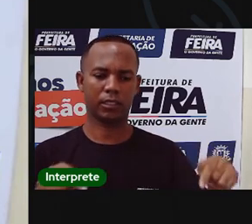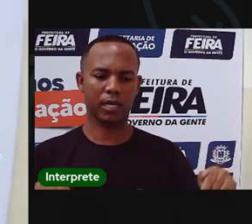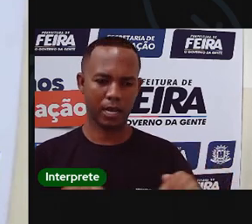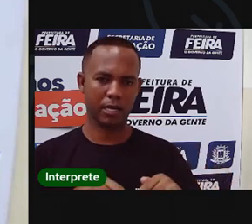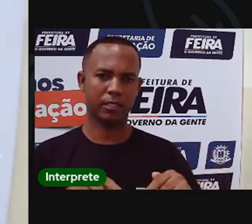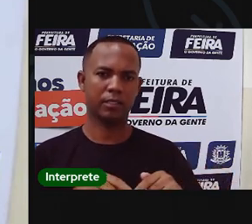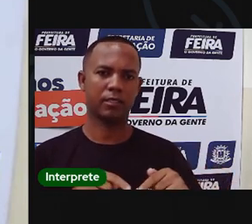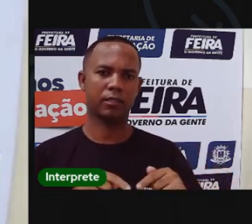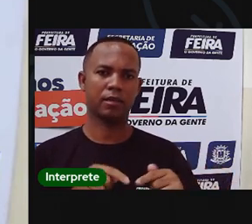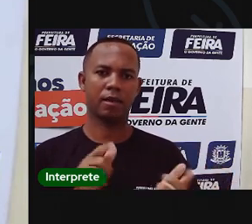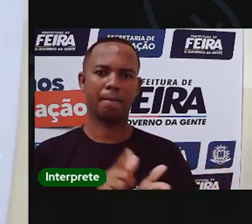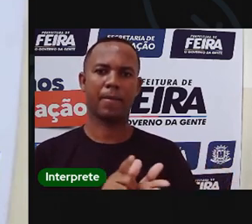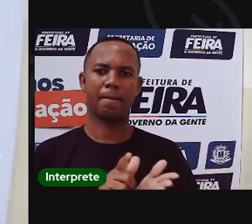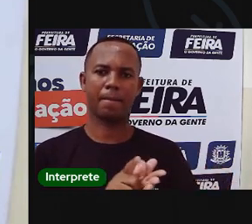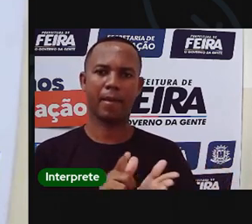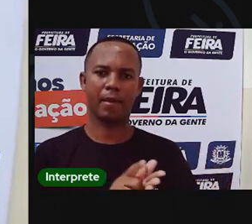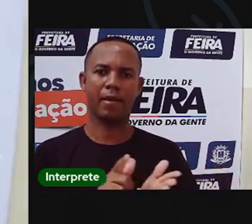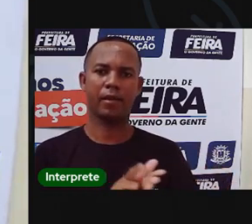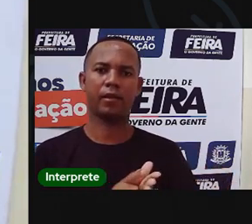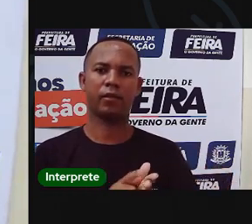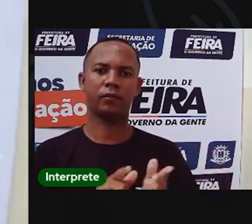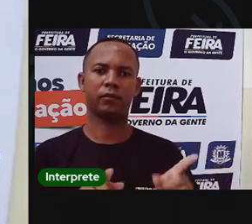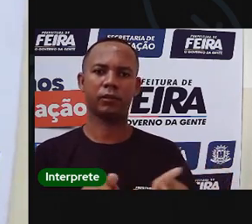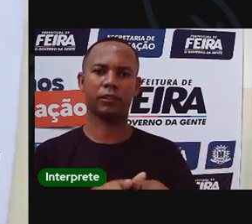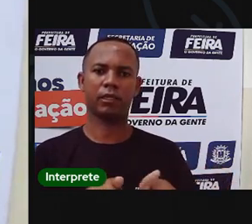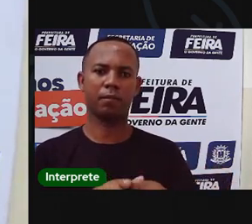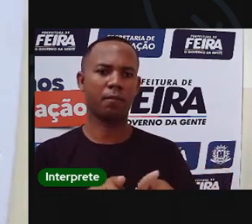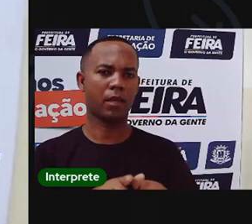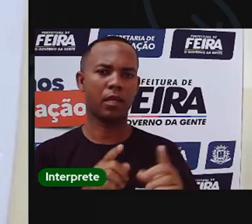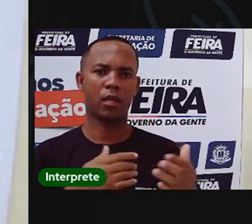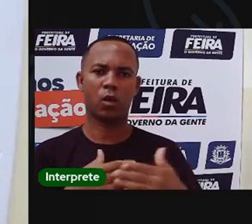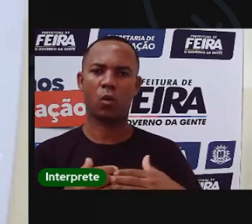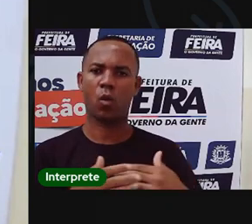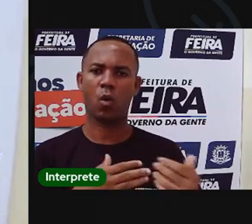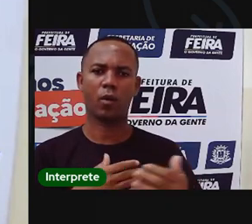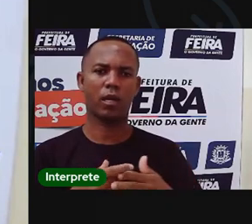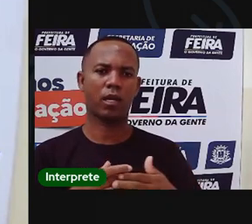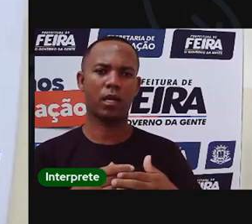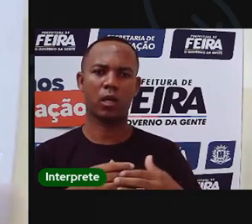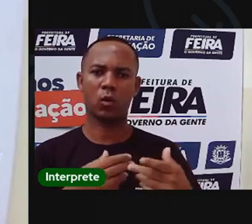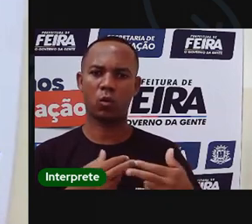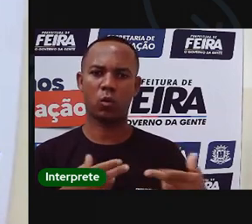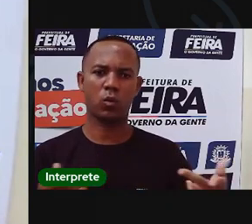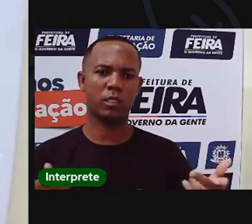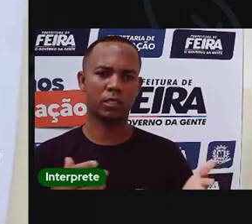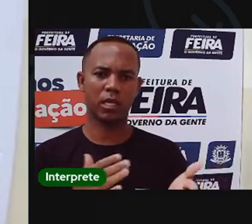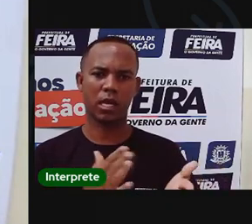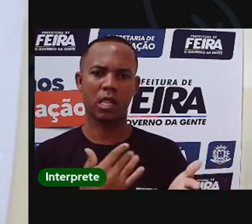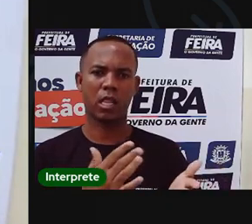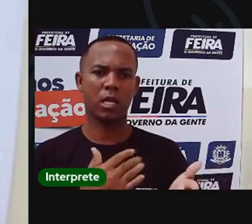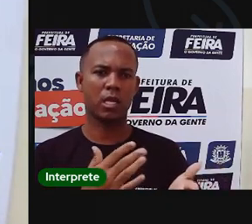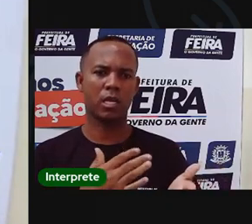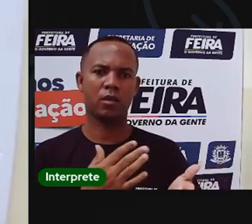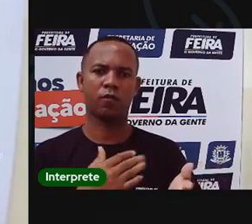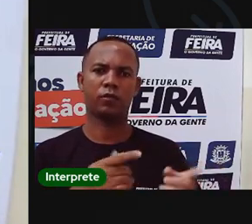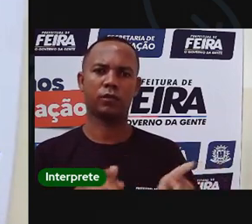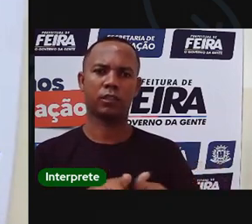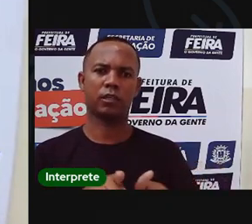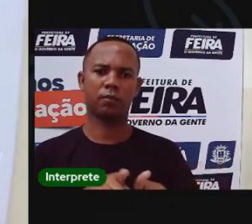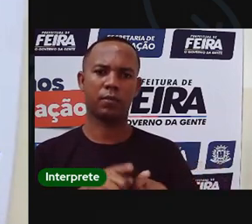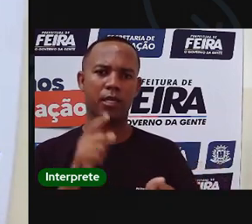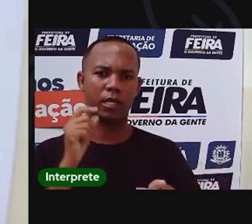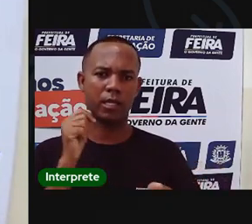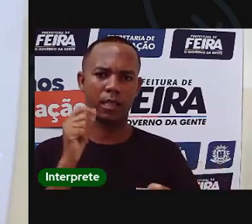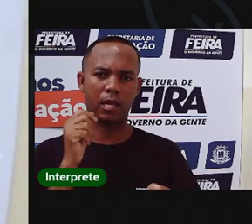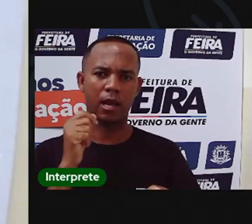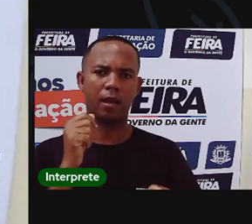papelão, cartolina, papel, o que vocês tiverem em casa, né? Revistas, hidrocor, lápis